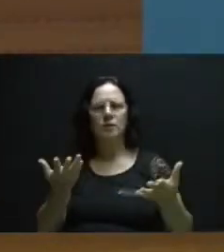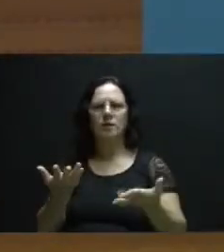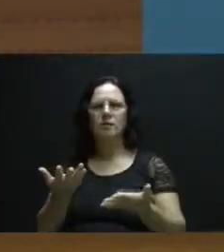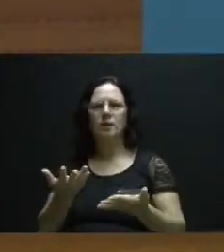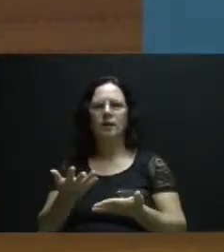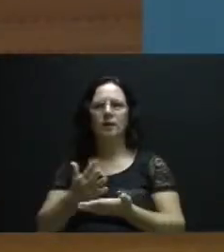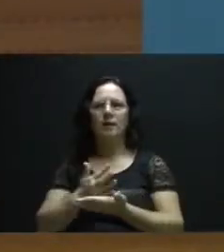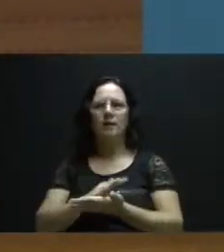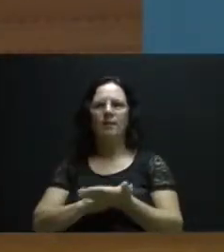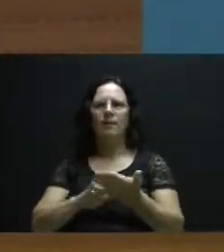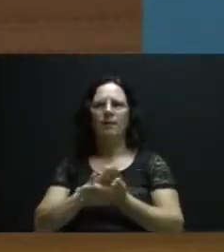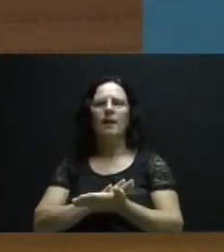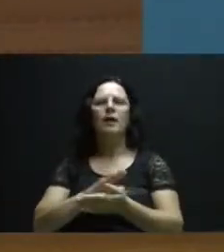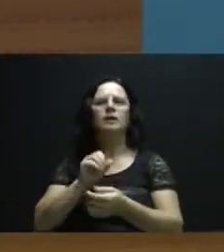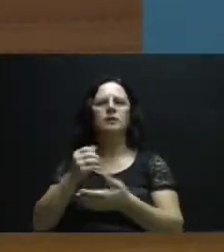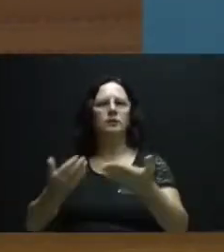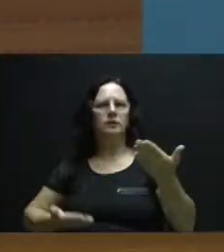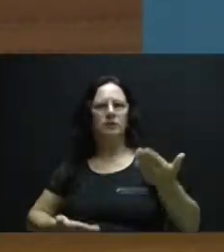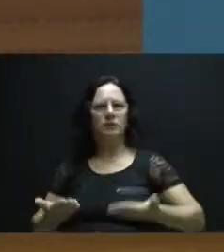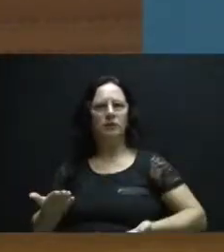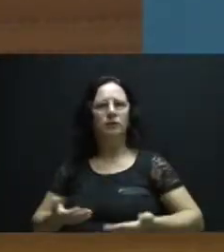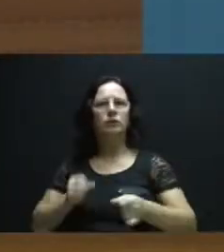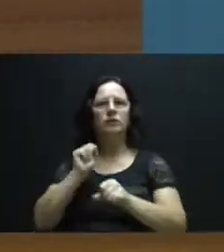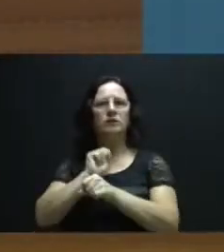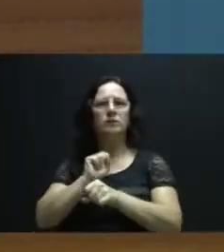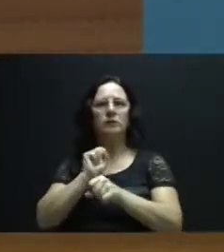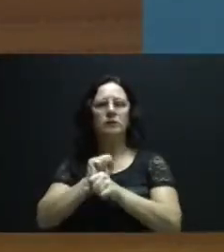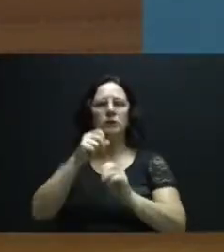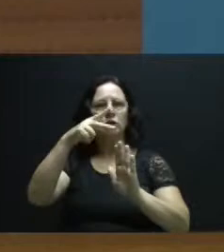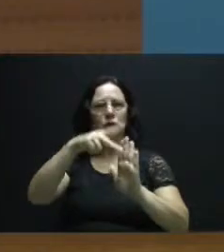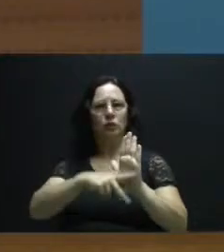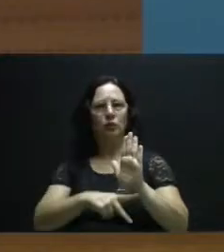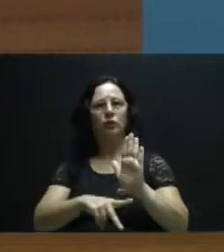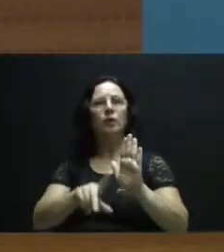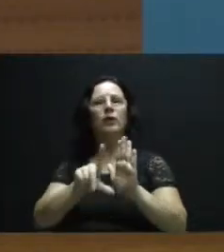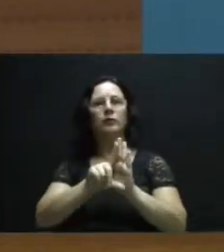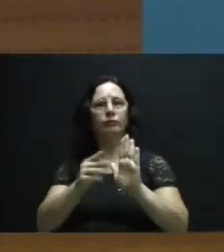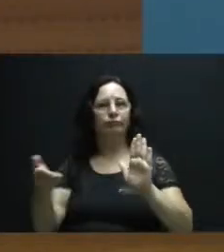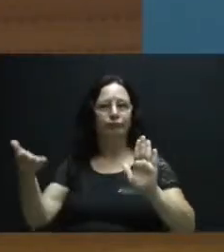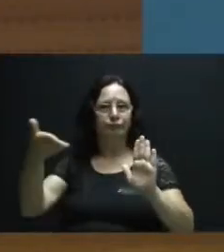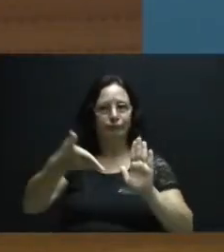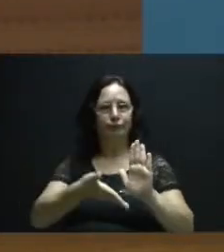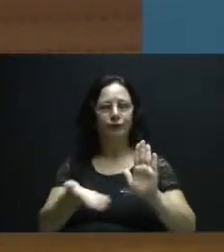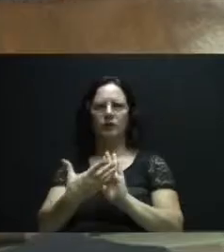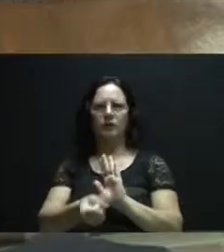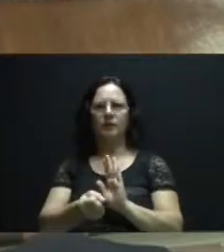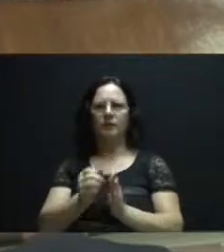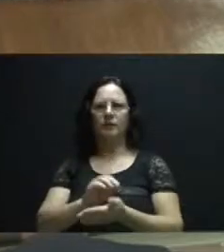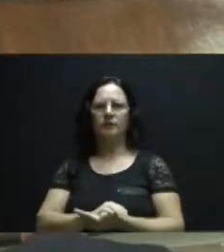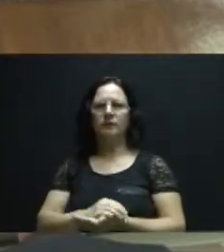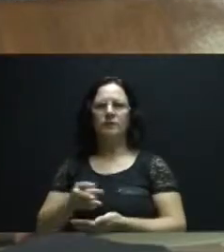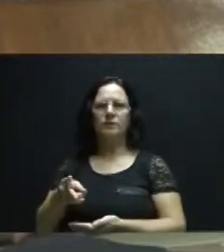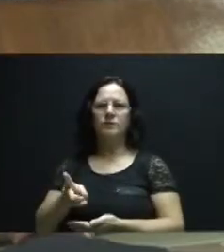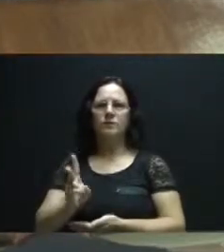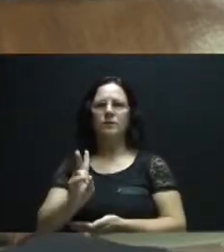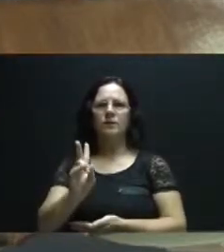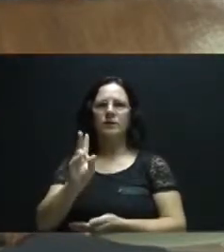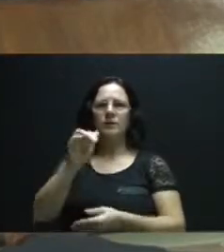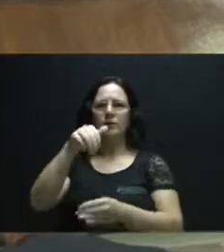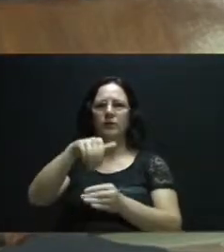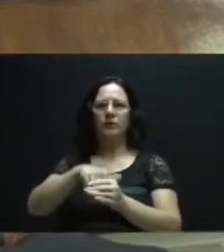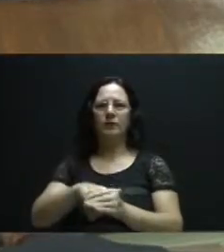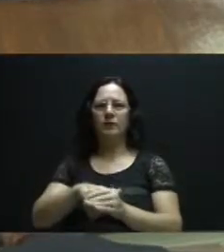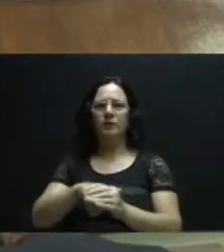11 barra 2009 do vereador márcio silva nascimento institui no calendário oficial do município a semana na